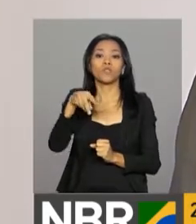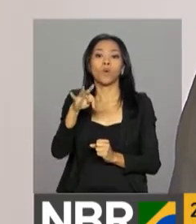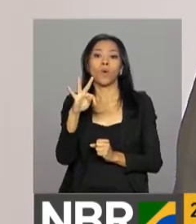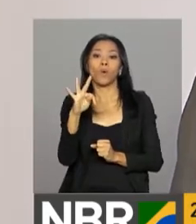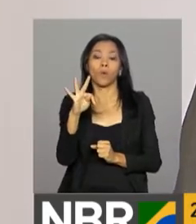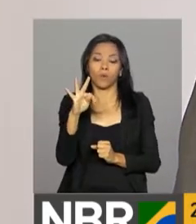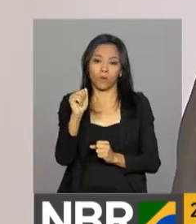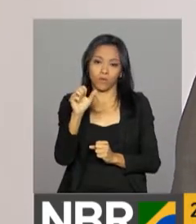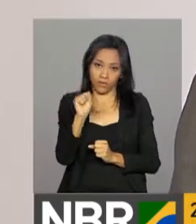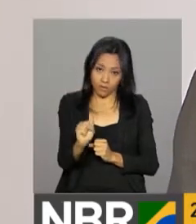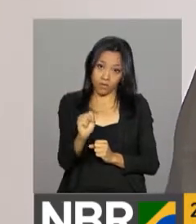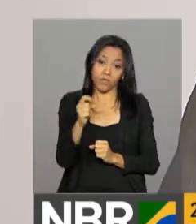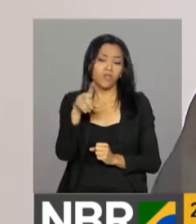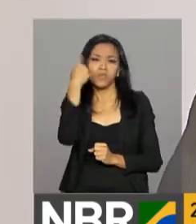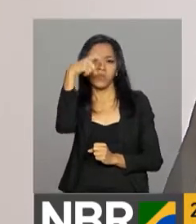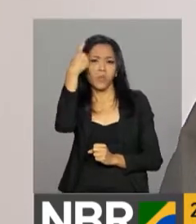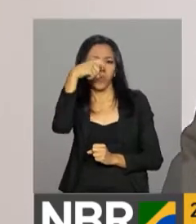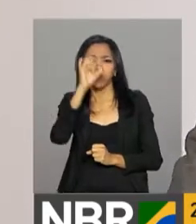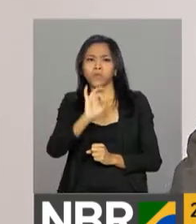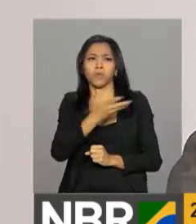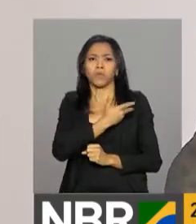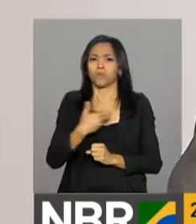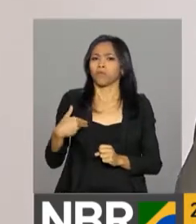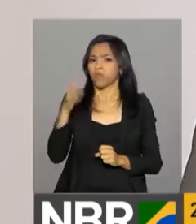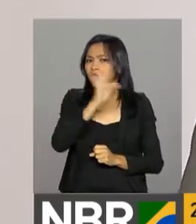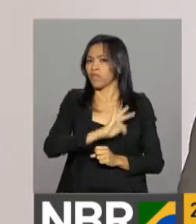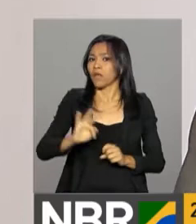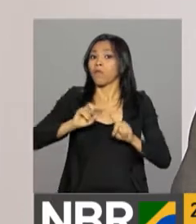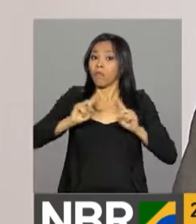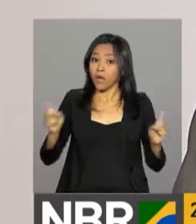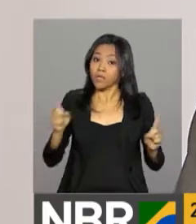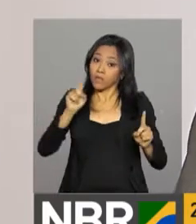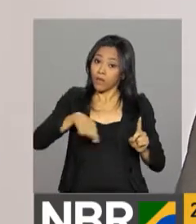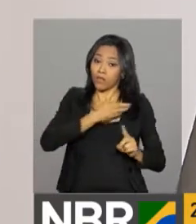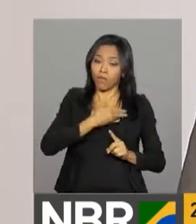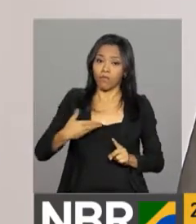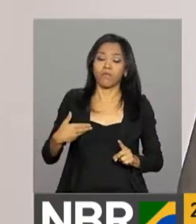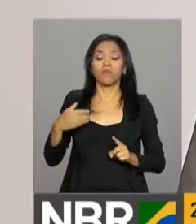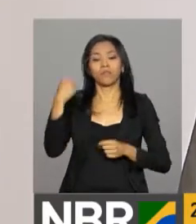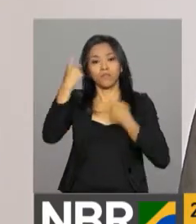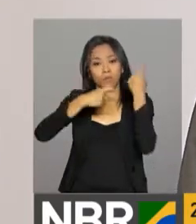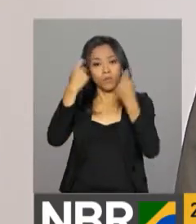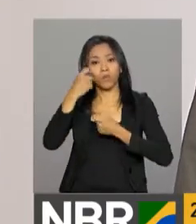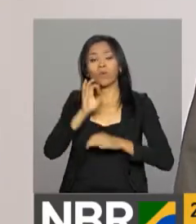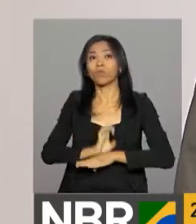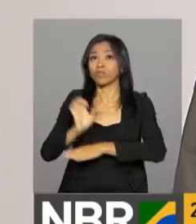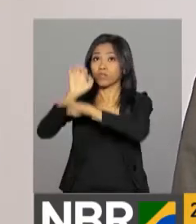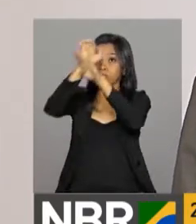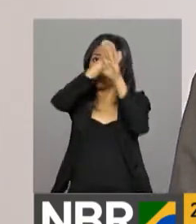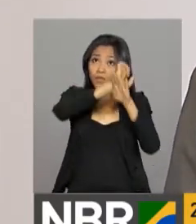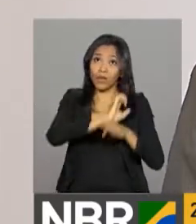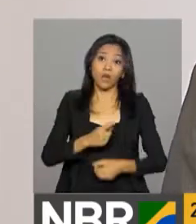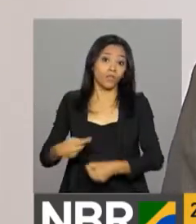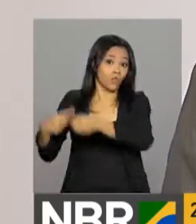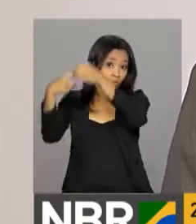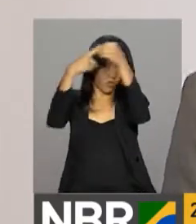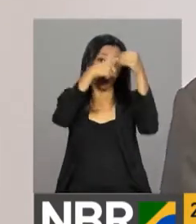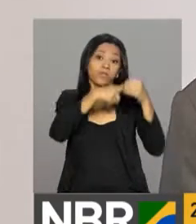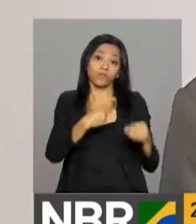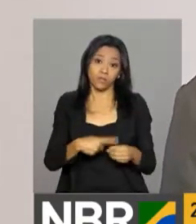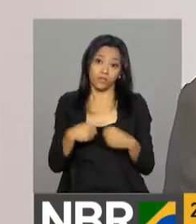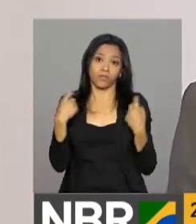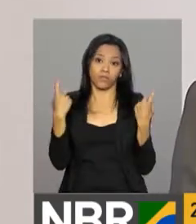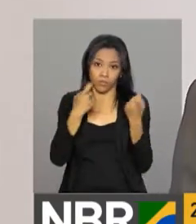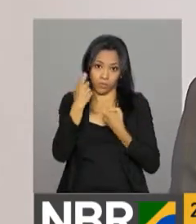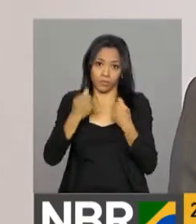ou seja só com a união mas preocupa-se com a federação computado como um todo ea federação nosso sistema união estados e municípios